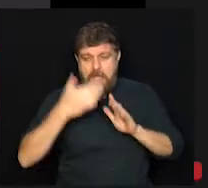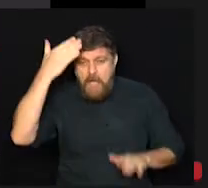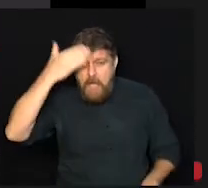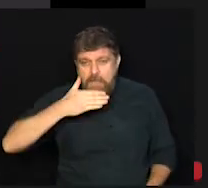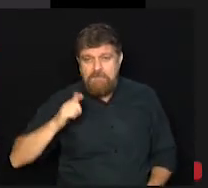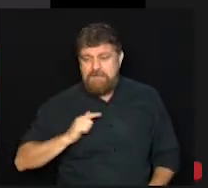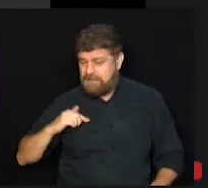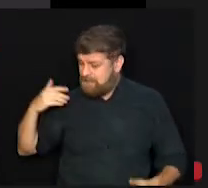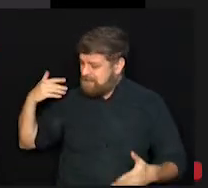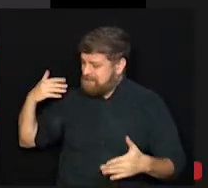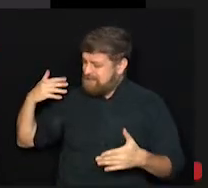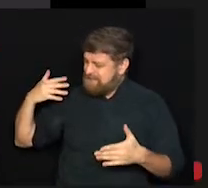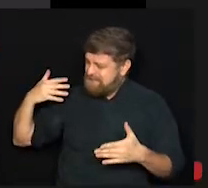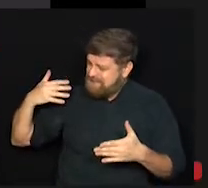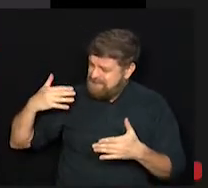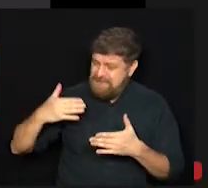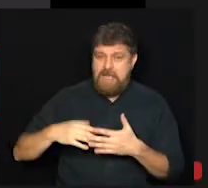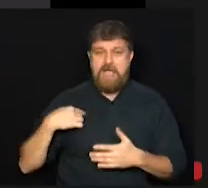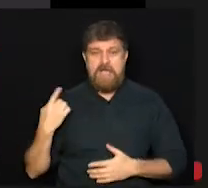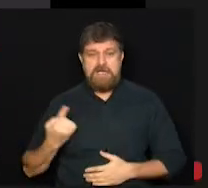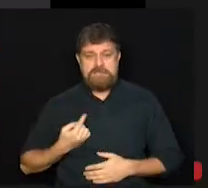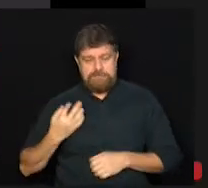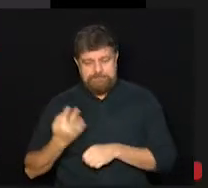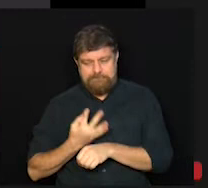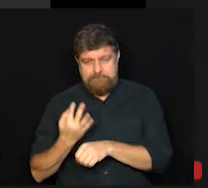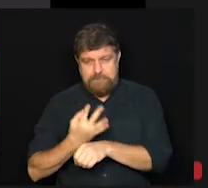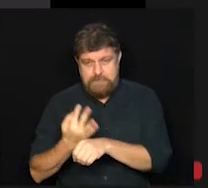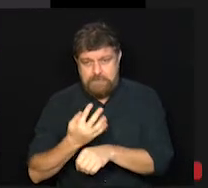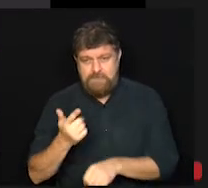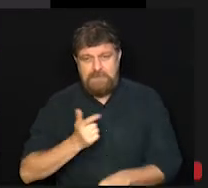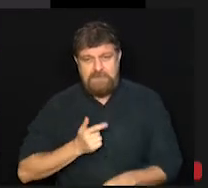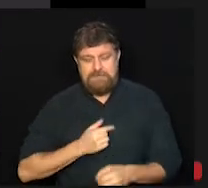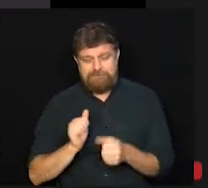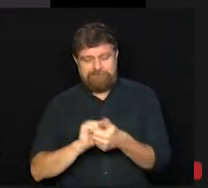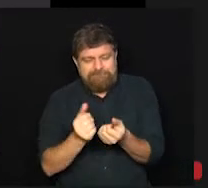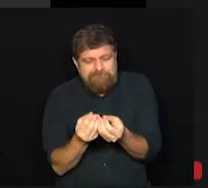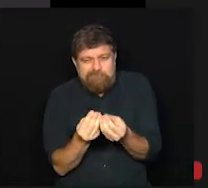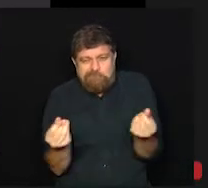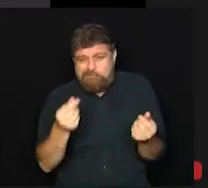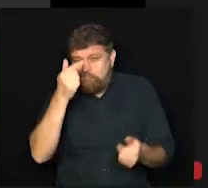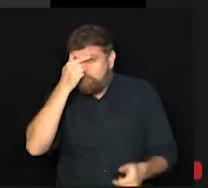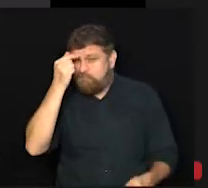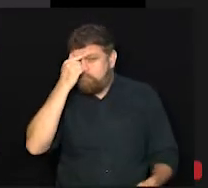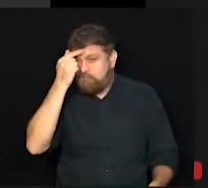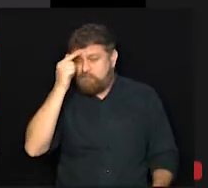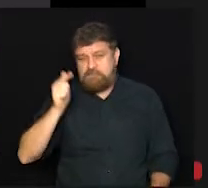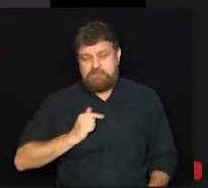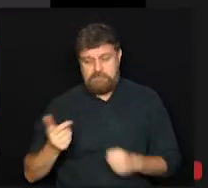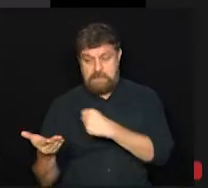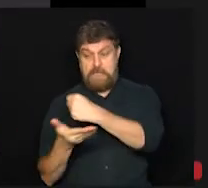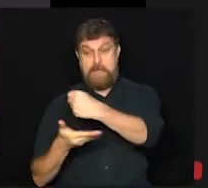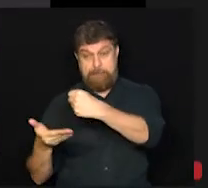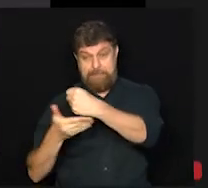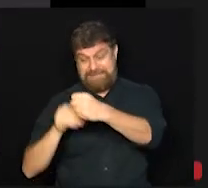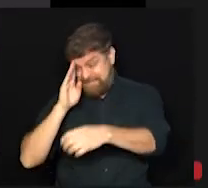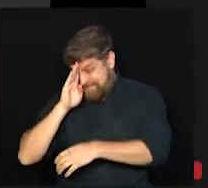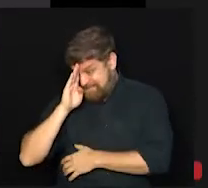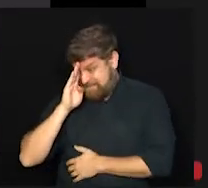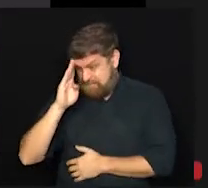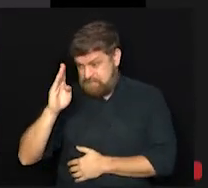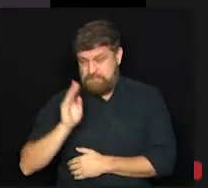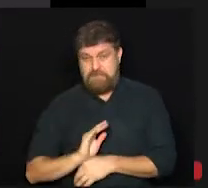do tempo, tentado manter a questão da excelência acadêmica, que é uma premissa para um tipo